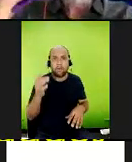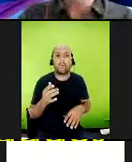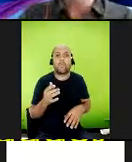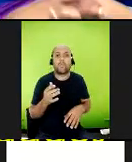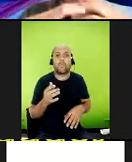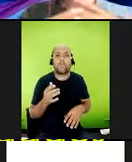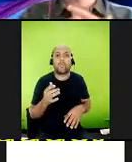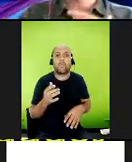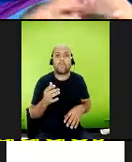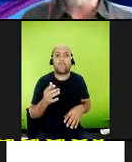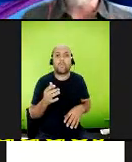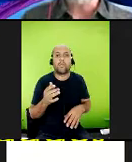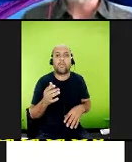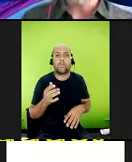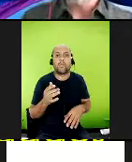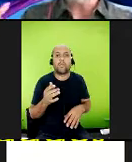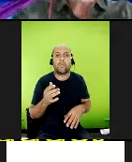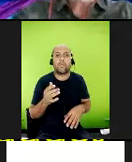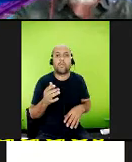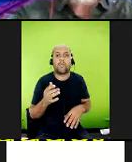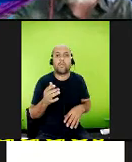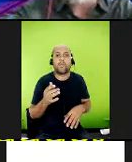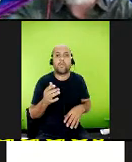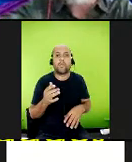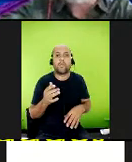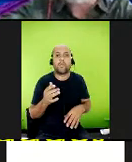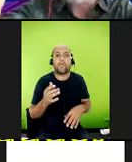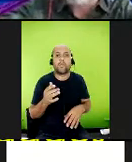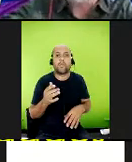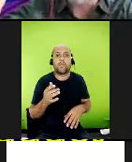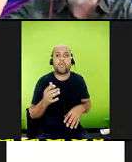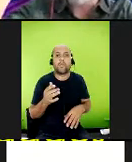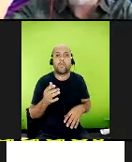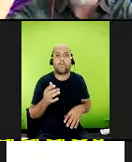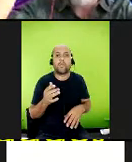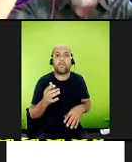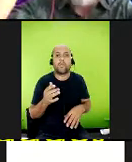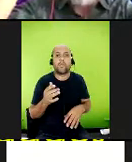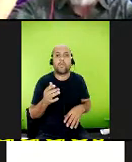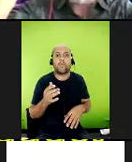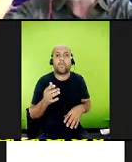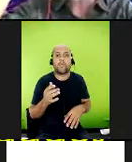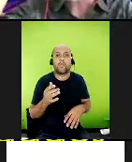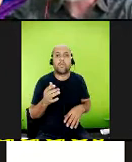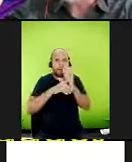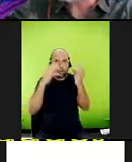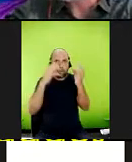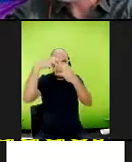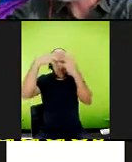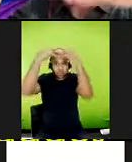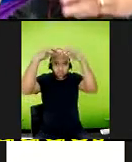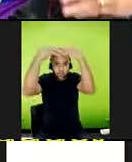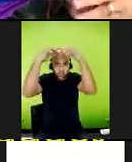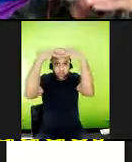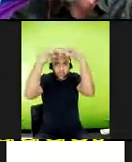preciso de uma auto-reflexão crítica com todos esses conceitos pulando na minha cabeça procurando no